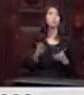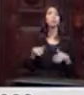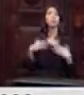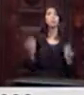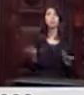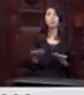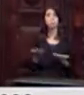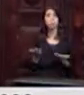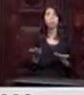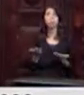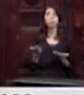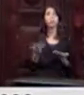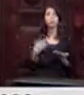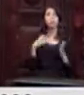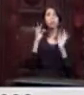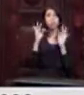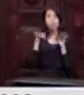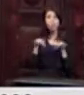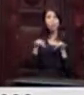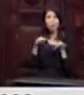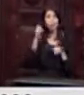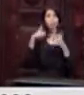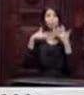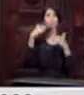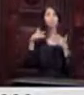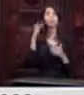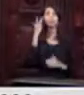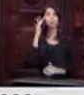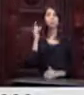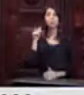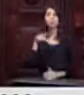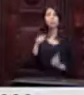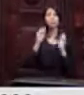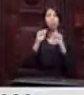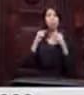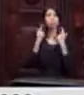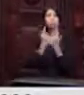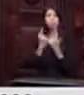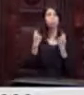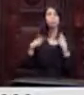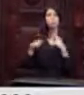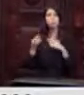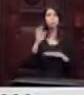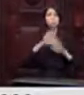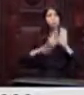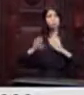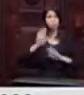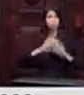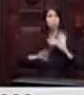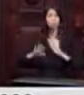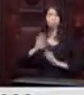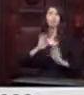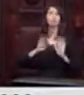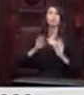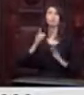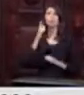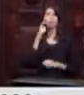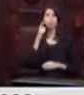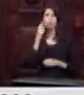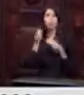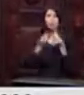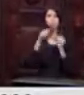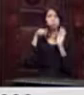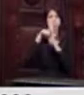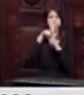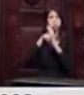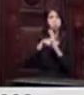Então, encerrando a minha fala, senhor presidente, eu acho que essa casa deve ter todos os cuidados necessários com relação a essas